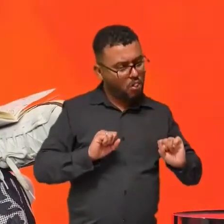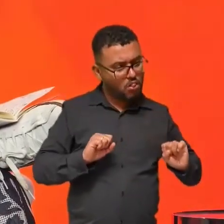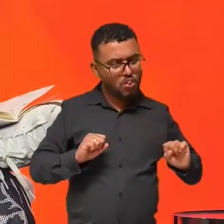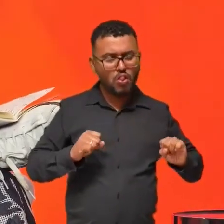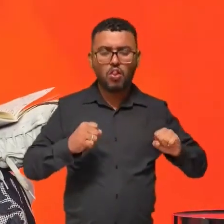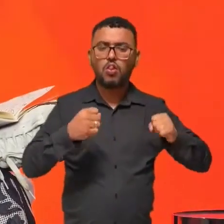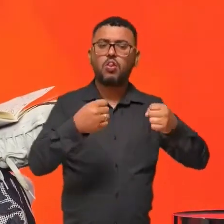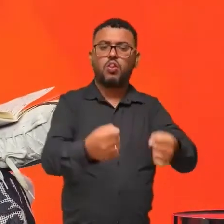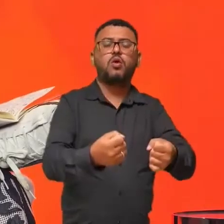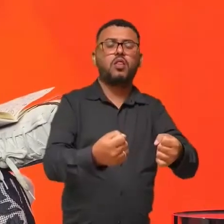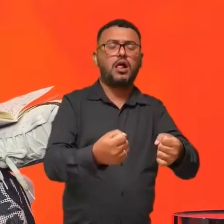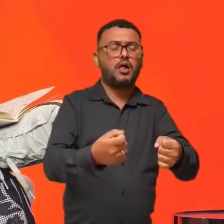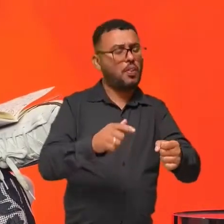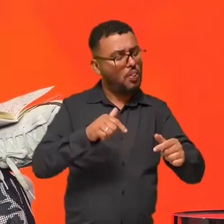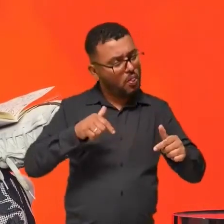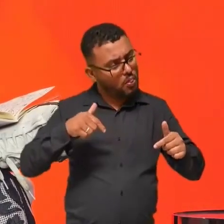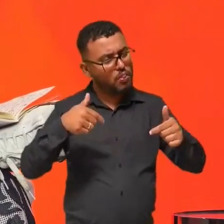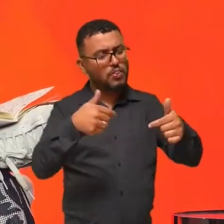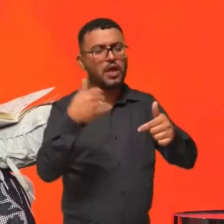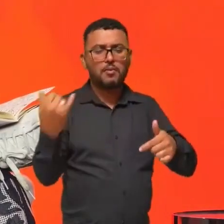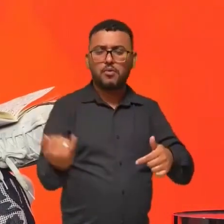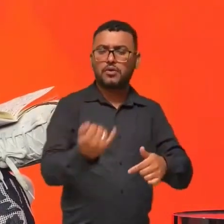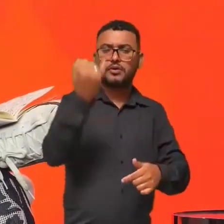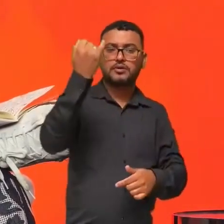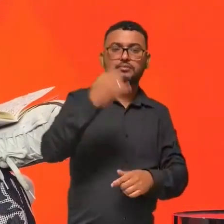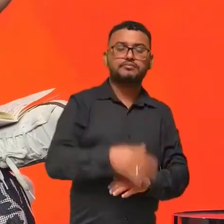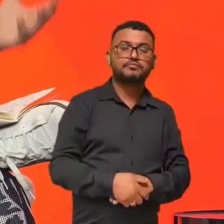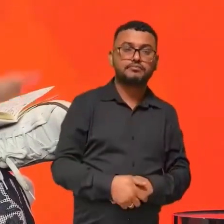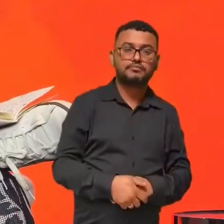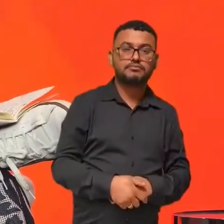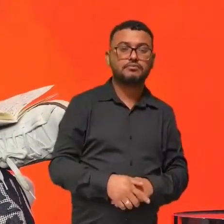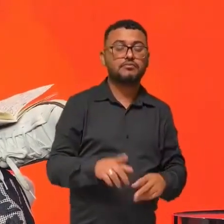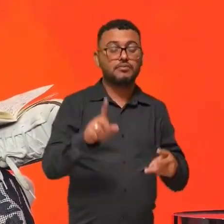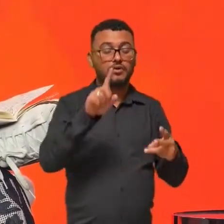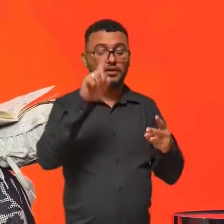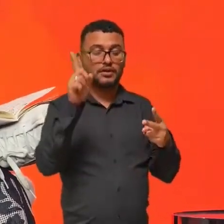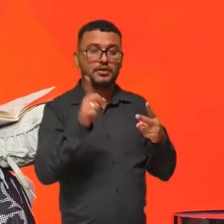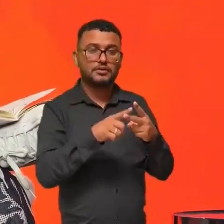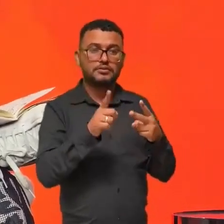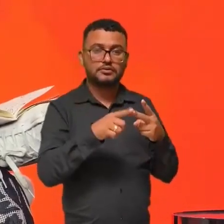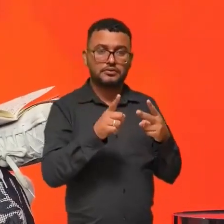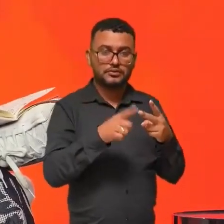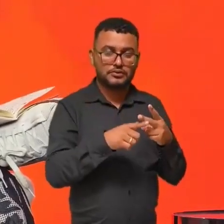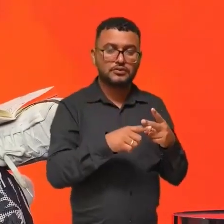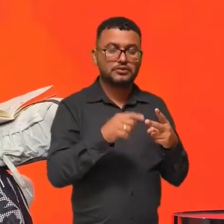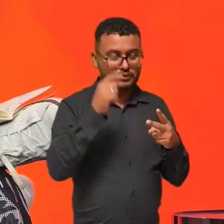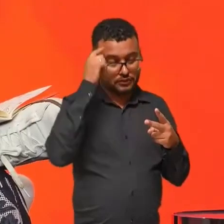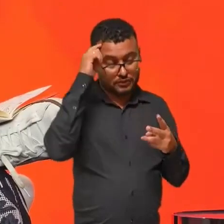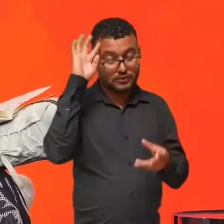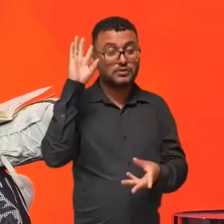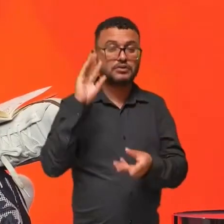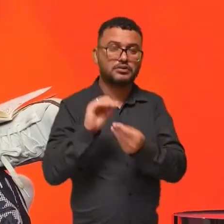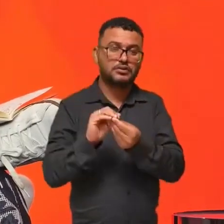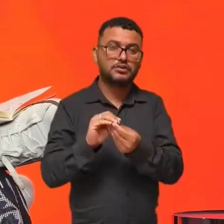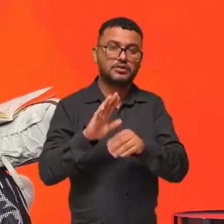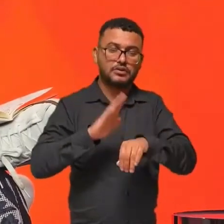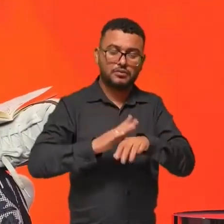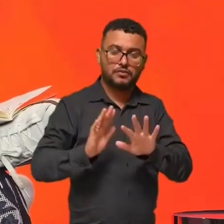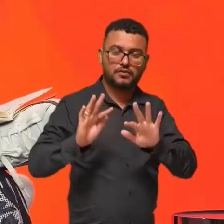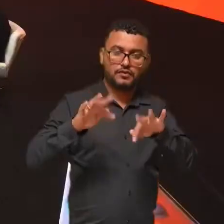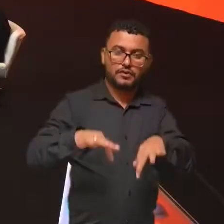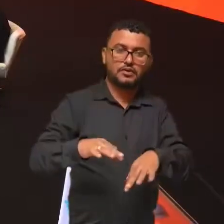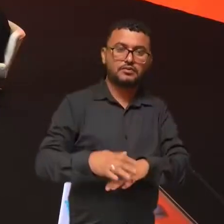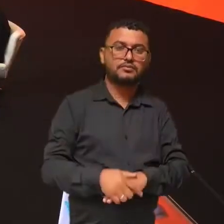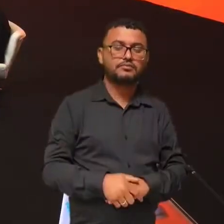colocar como outro polo. Em segundo, eu vou agora realmente reduzir para a gente finalizar aqui o tempo, o